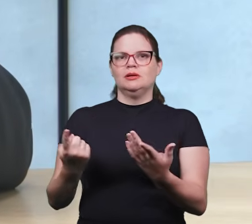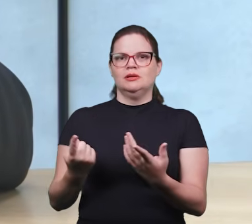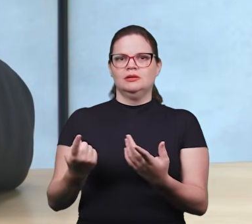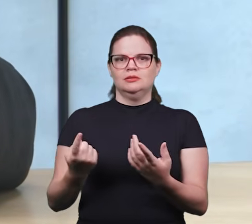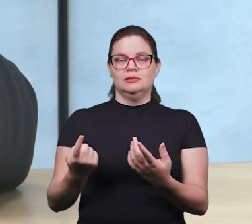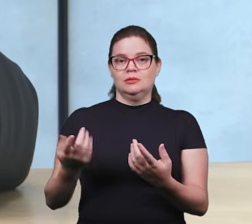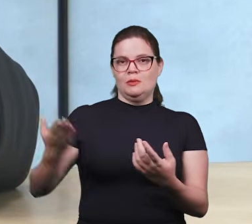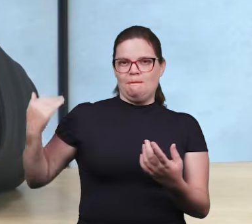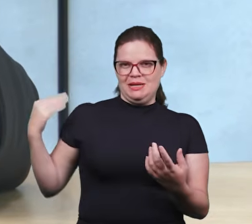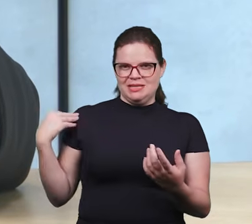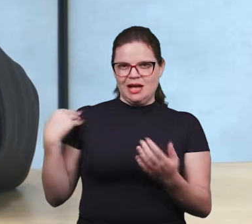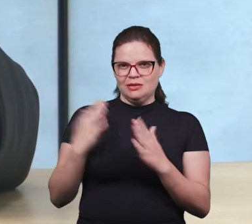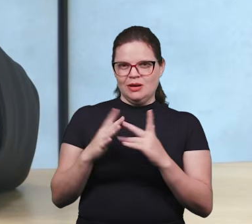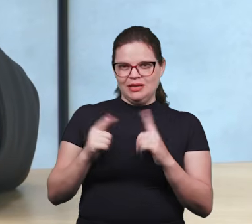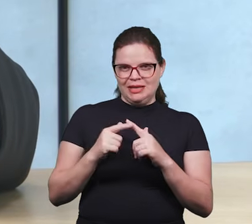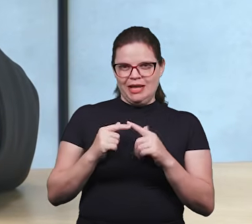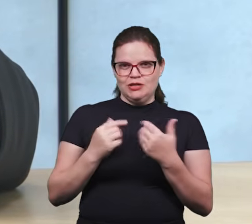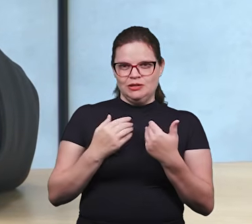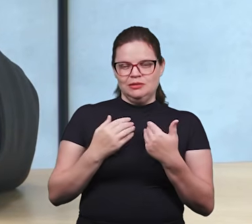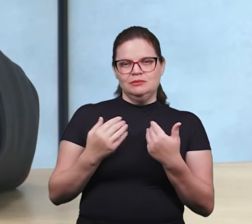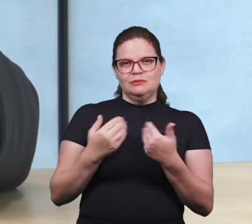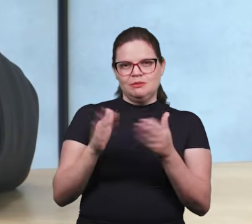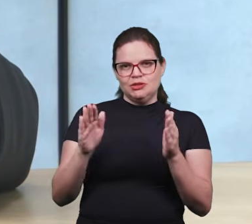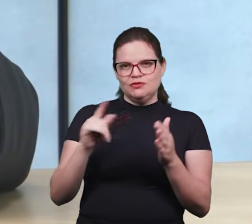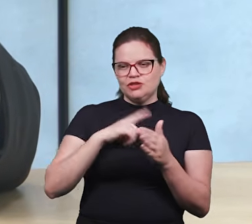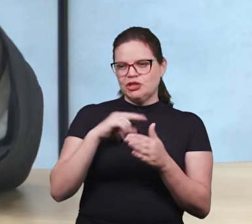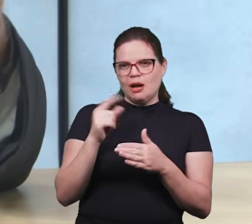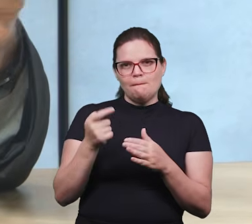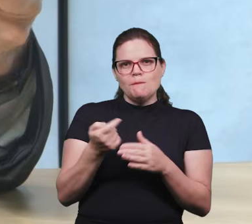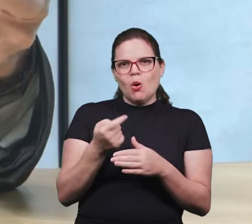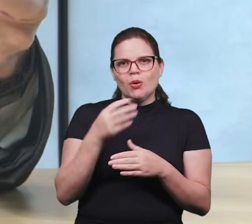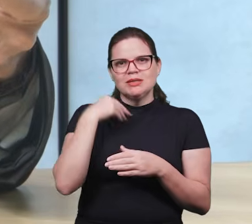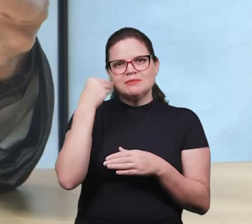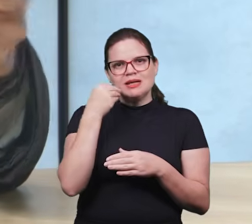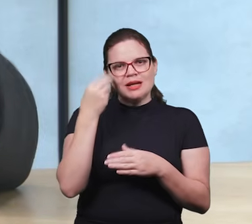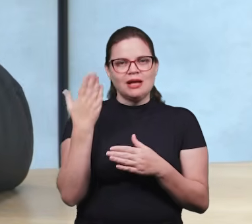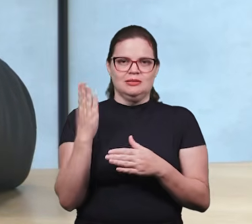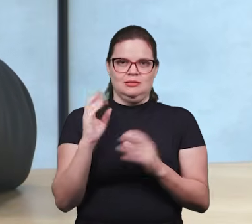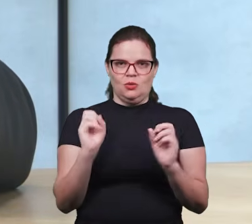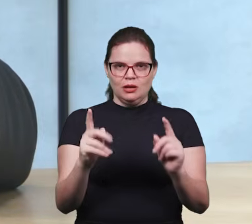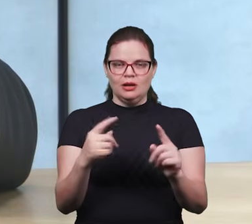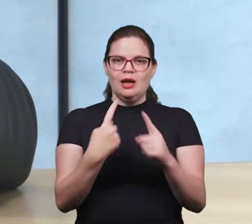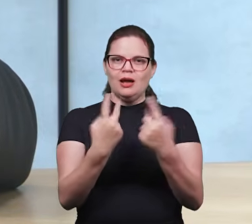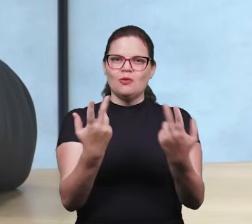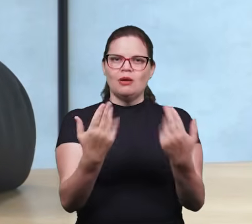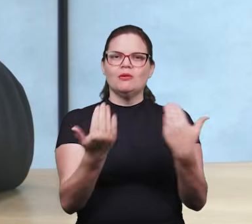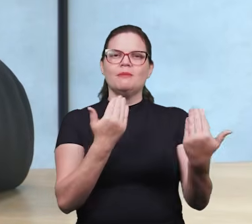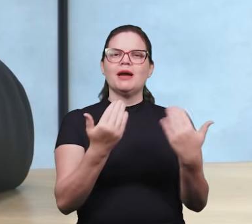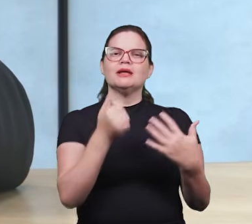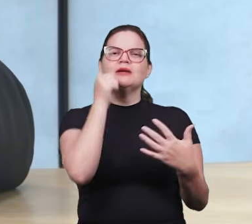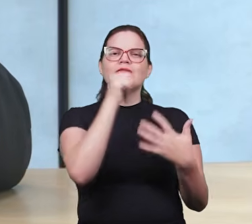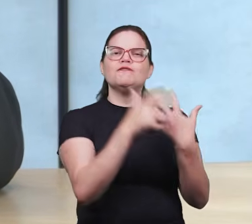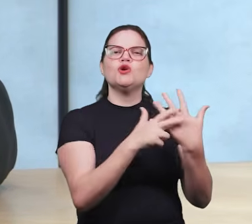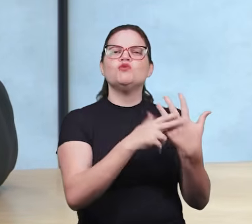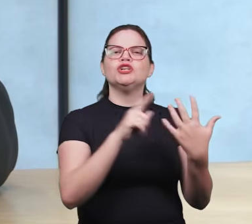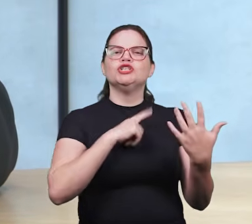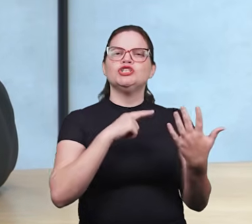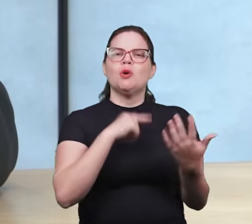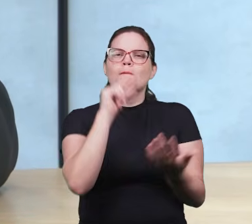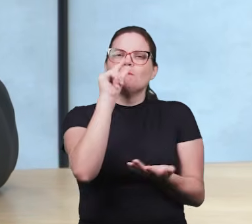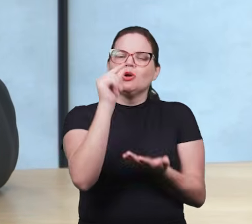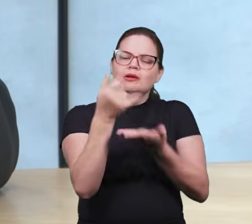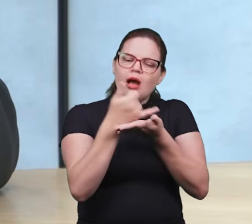só um bocado de farinha, não é isso? E um bocado de azeite, que era no início, que